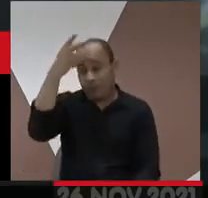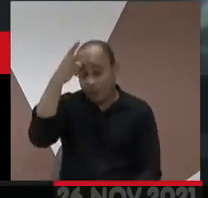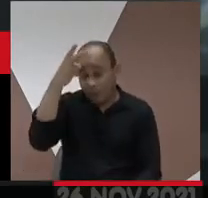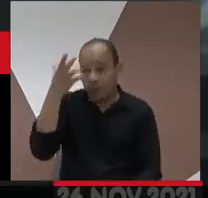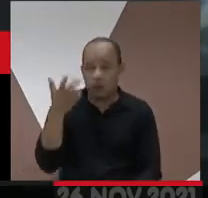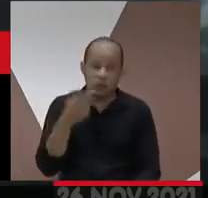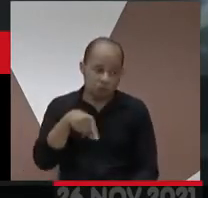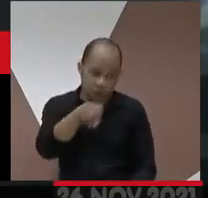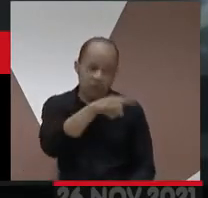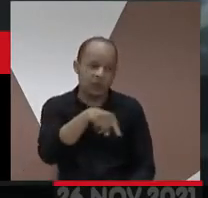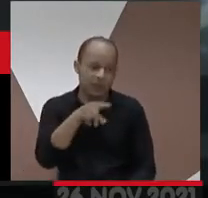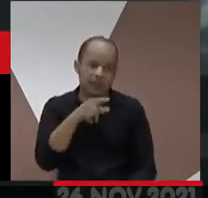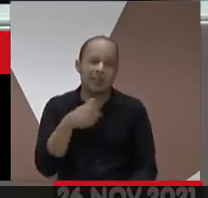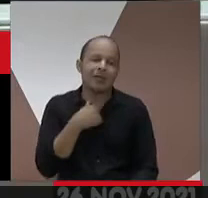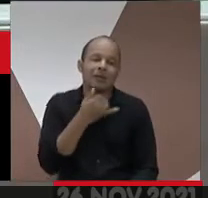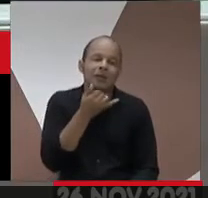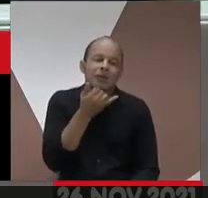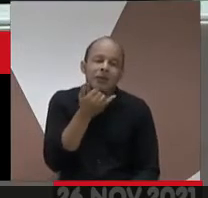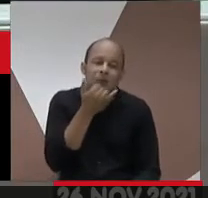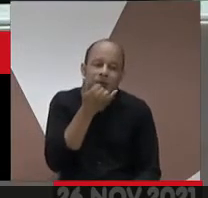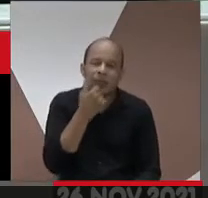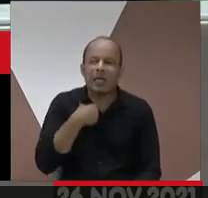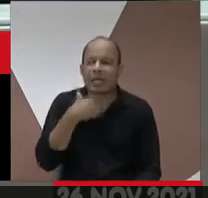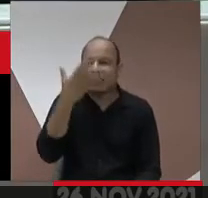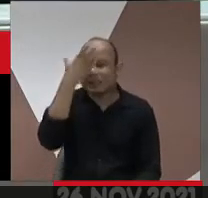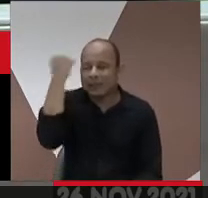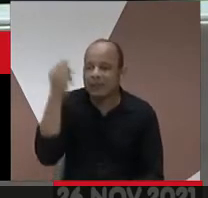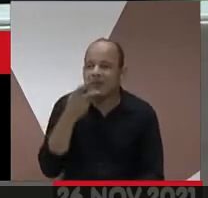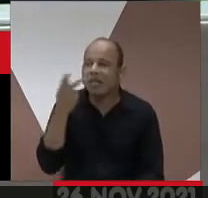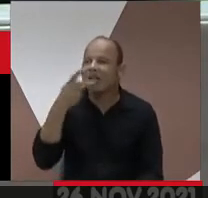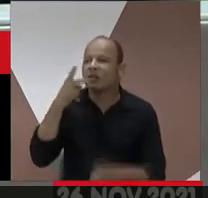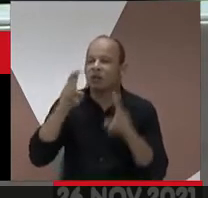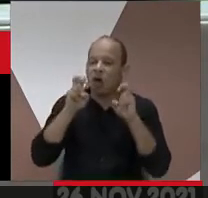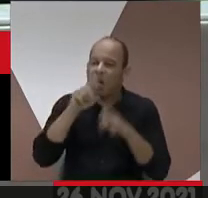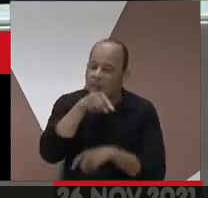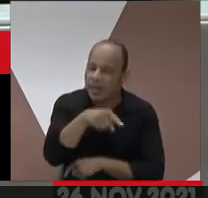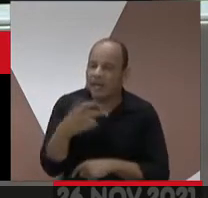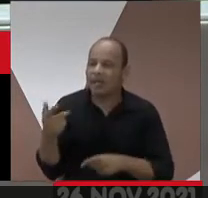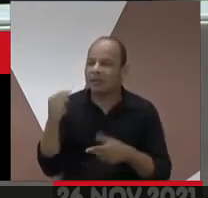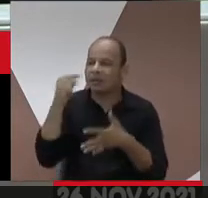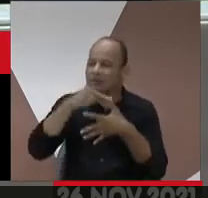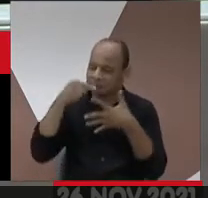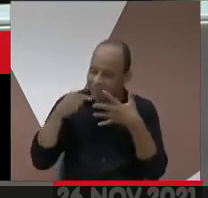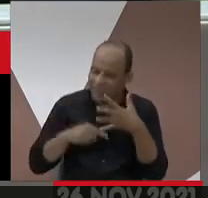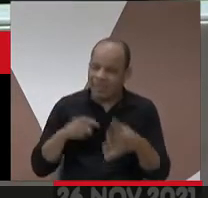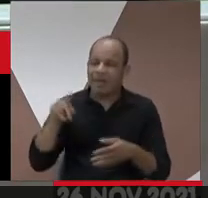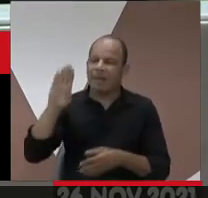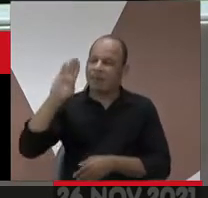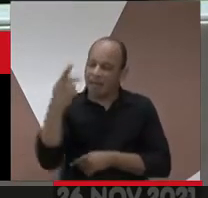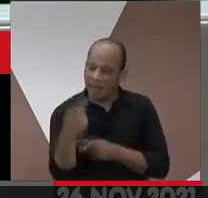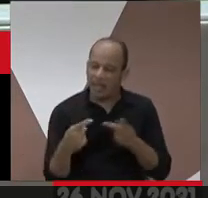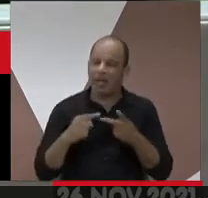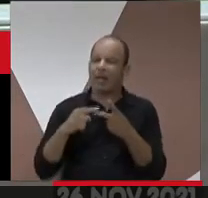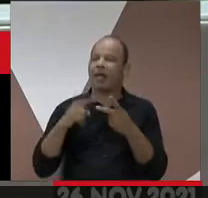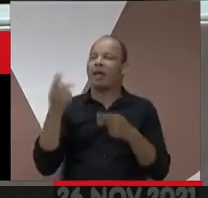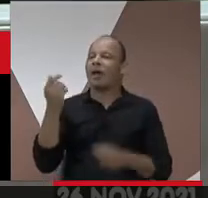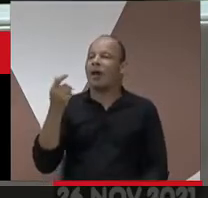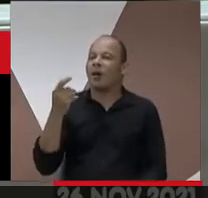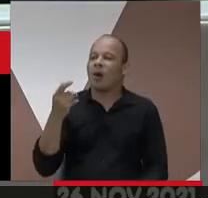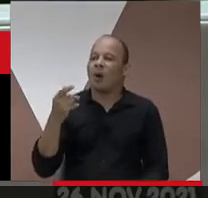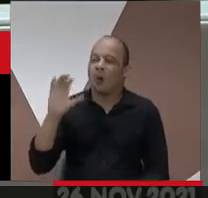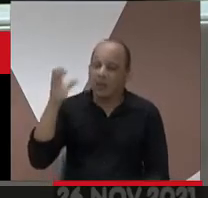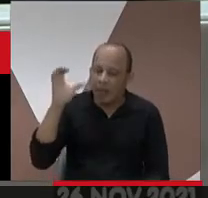no começo, Alexandre Calil da Capital, a Marília Campos e todos os demais aqui